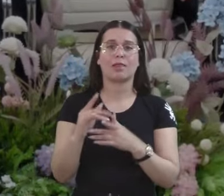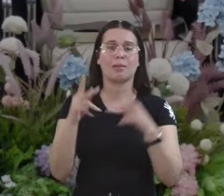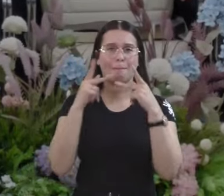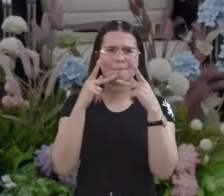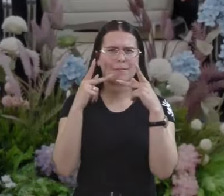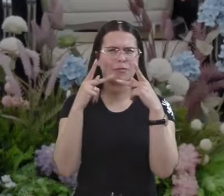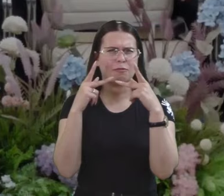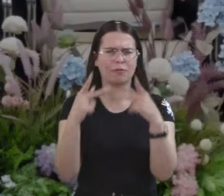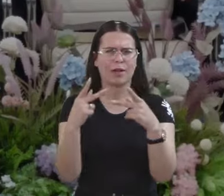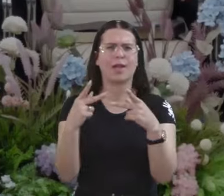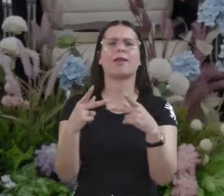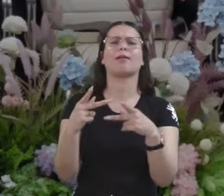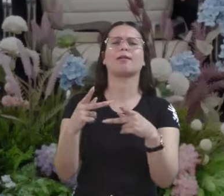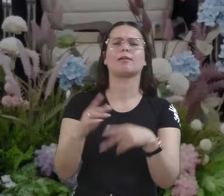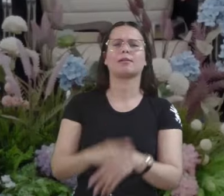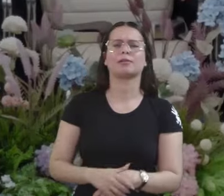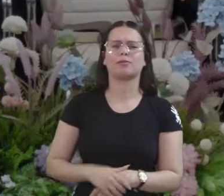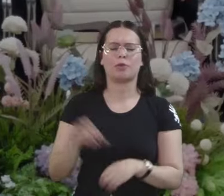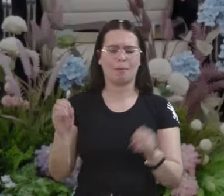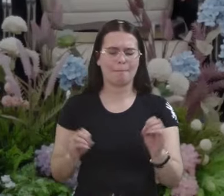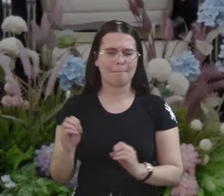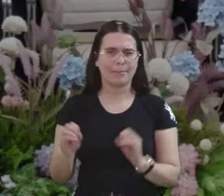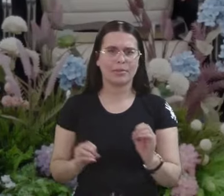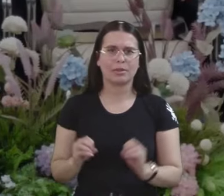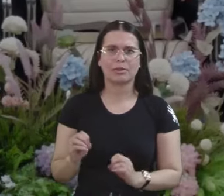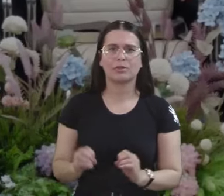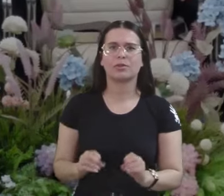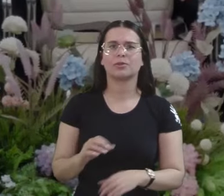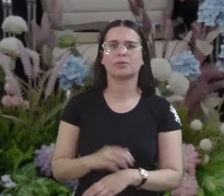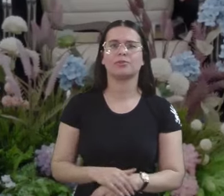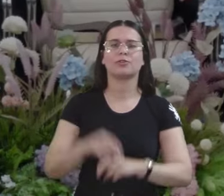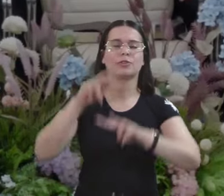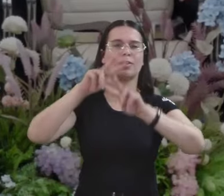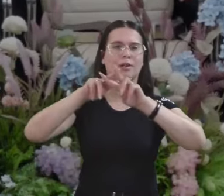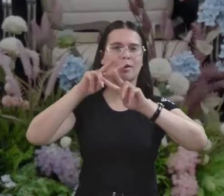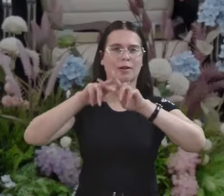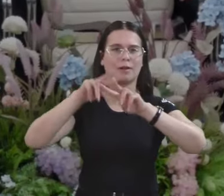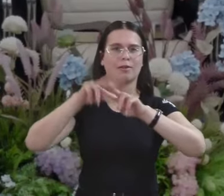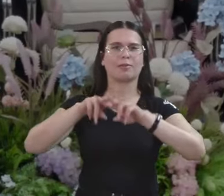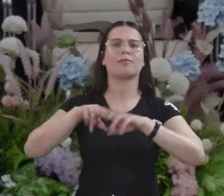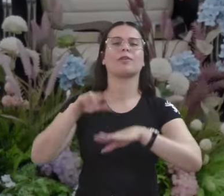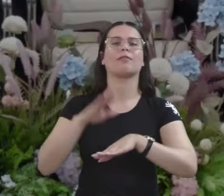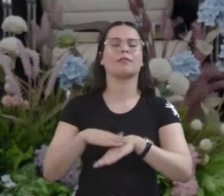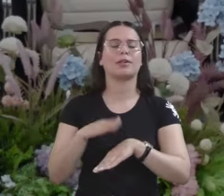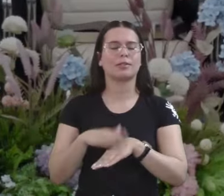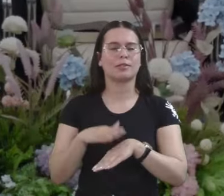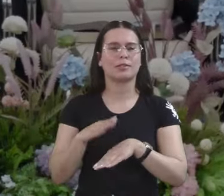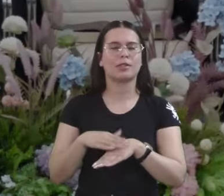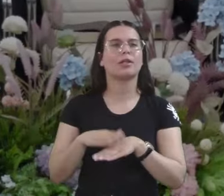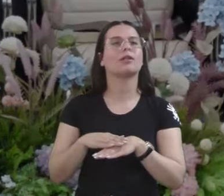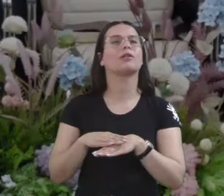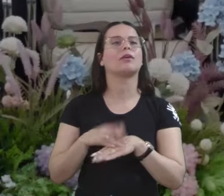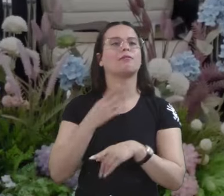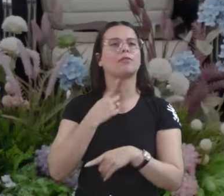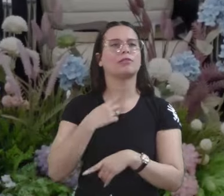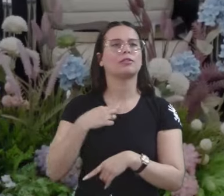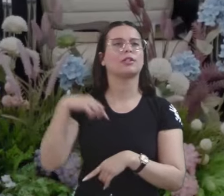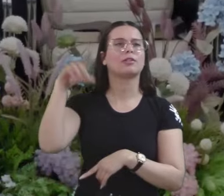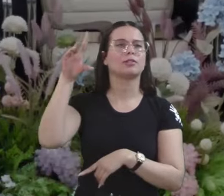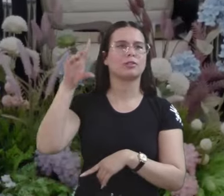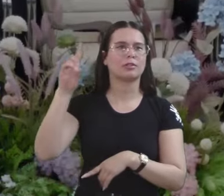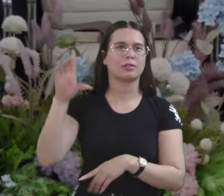pastores, pregadores, obreiros, estão atrás das grades, cumprindo a pena e Jesus tratando com